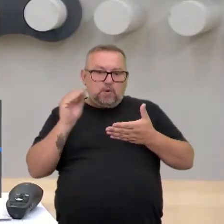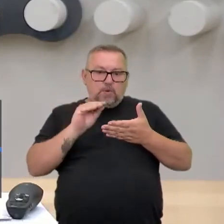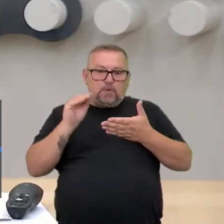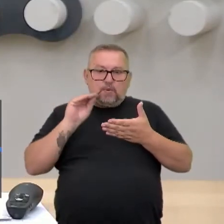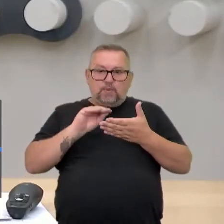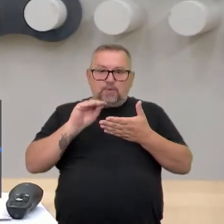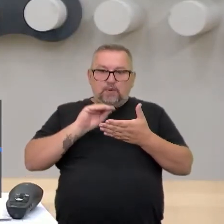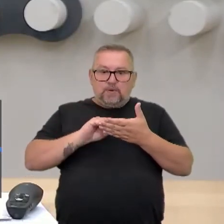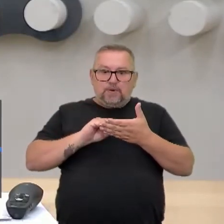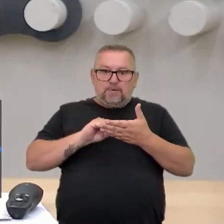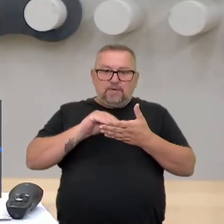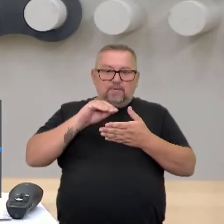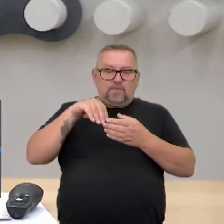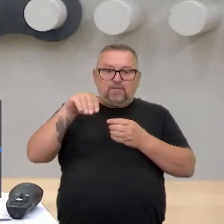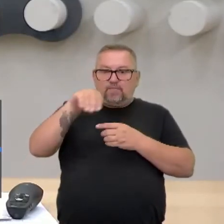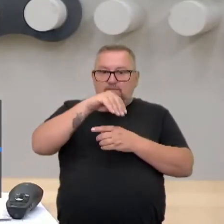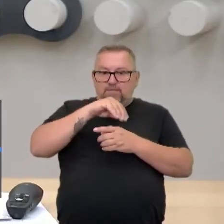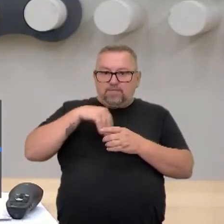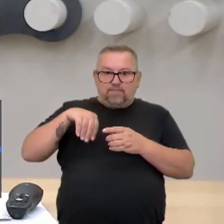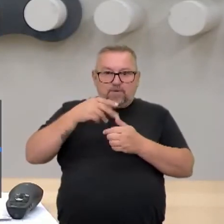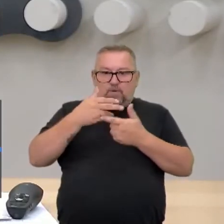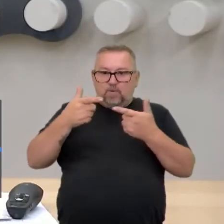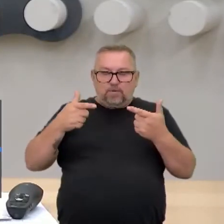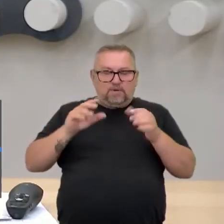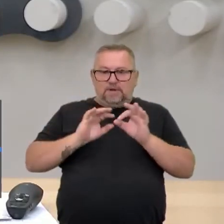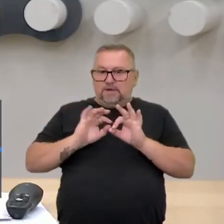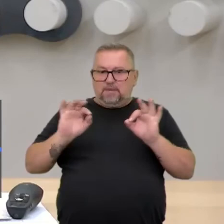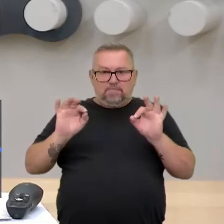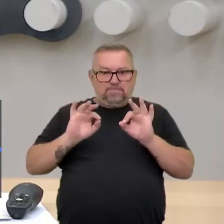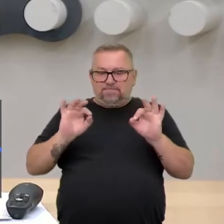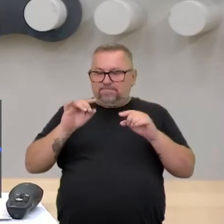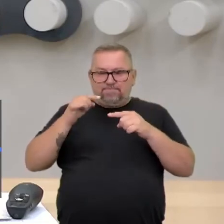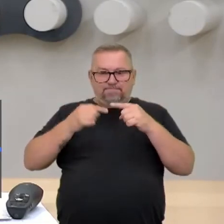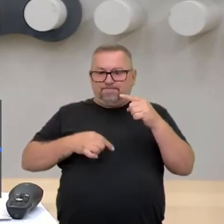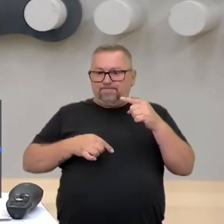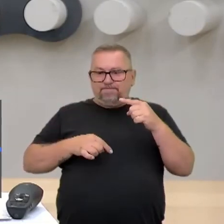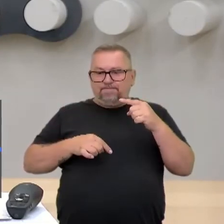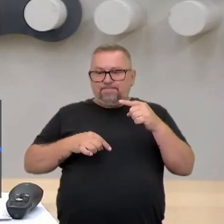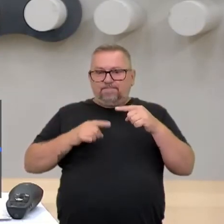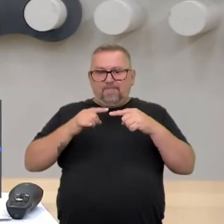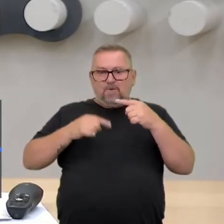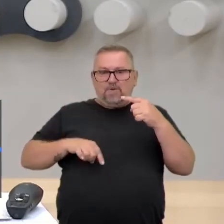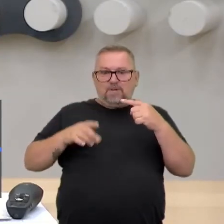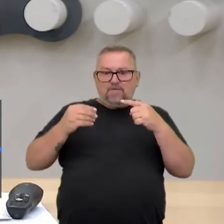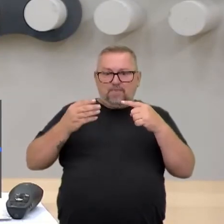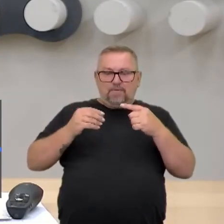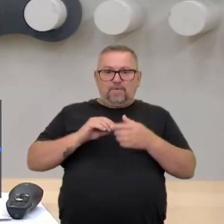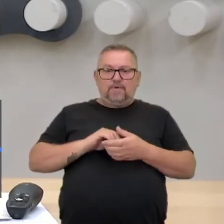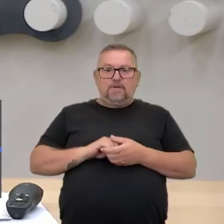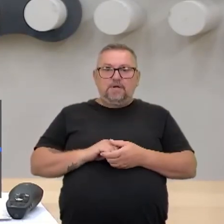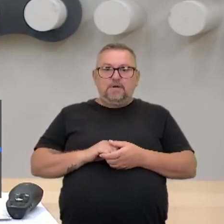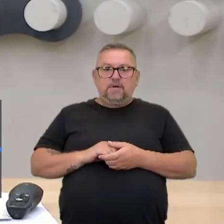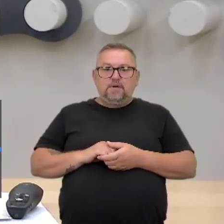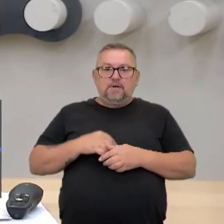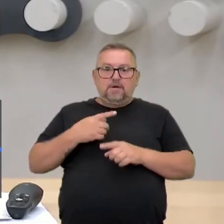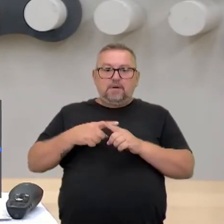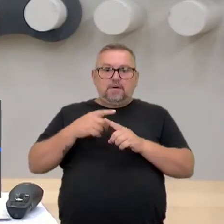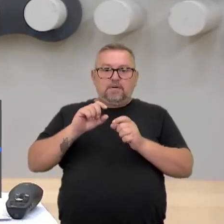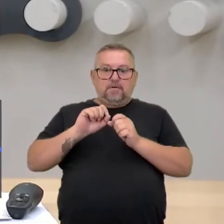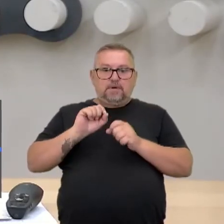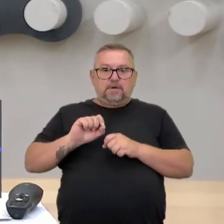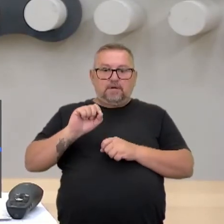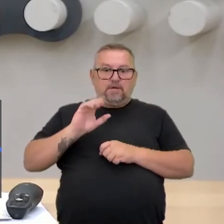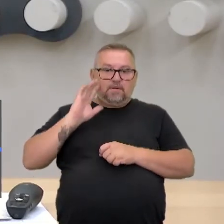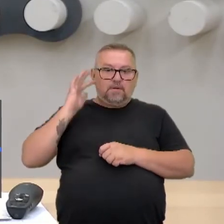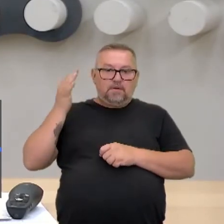questão XD adjacências de coisas laterais que não dizem respeito propriamente a questão x porque se eu